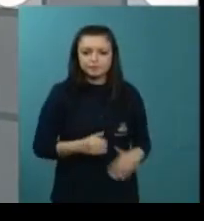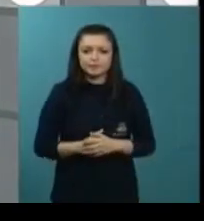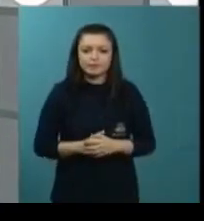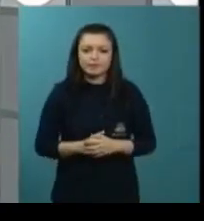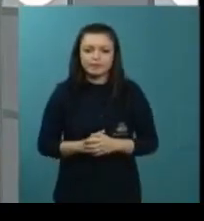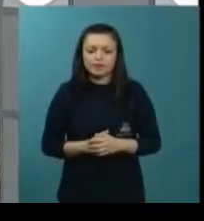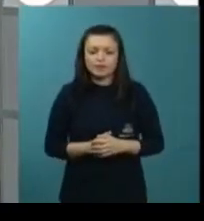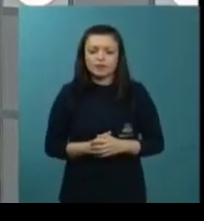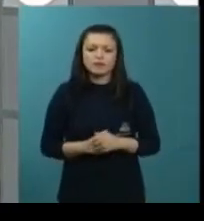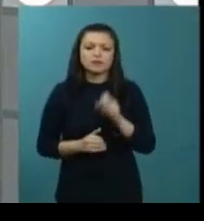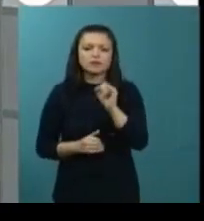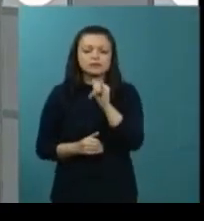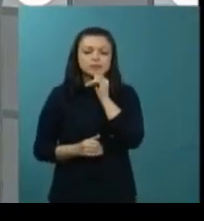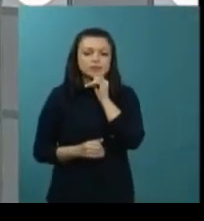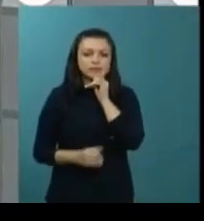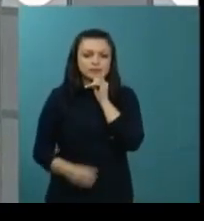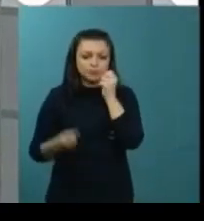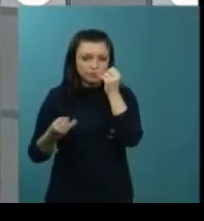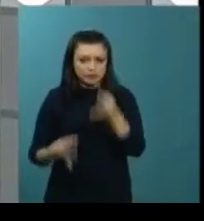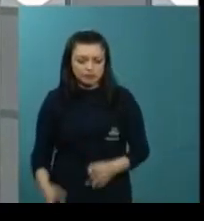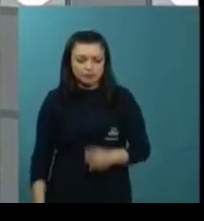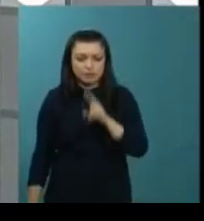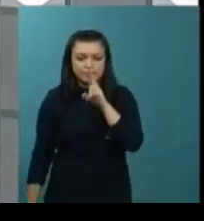Quando falamos união,